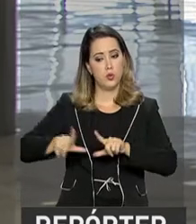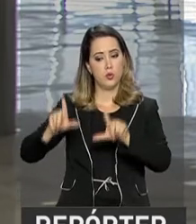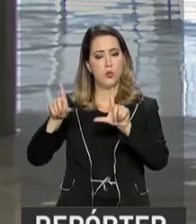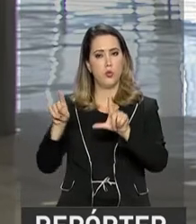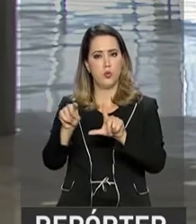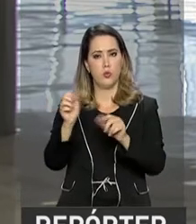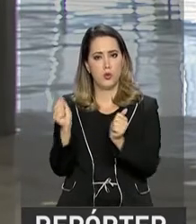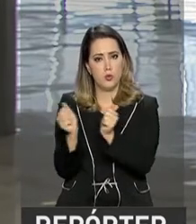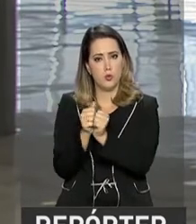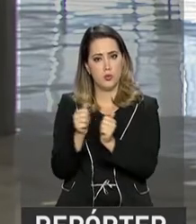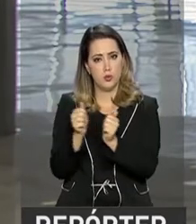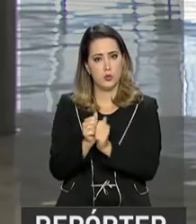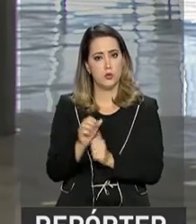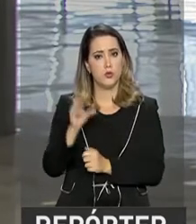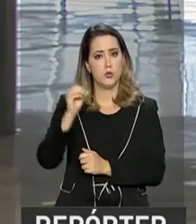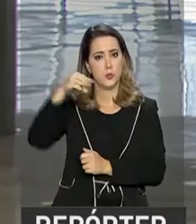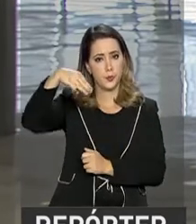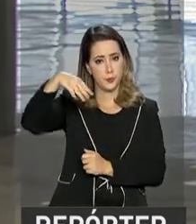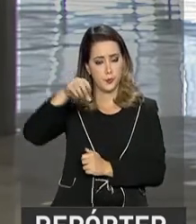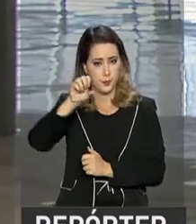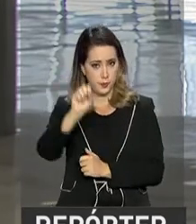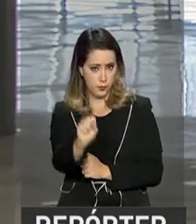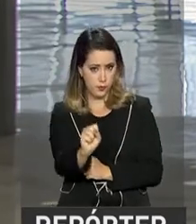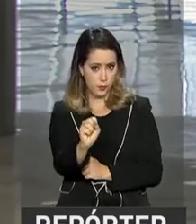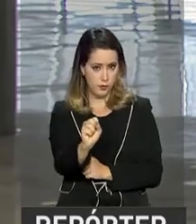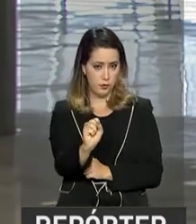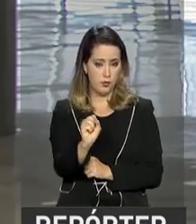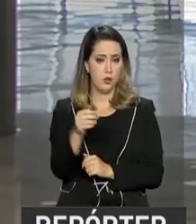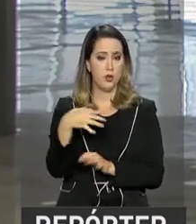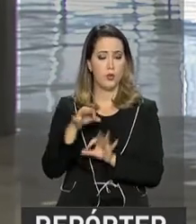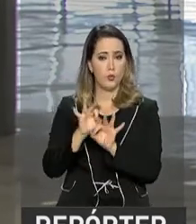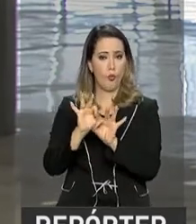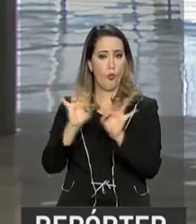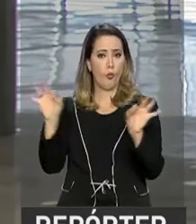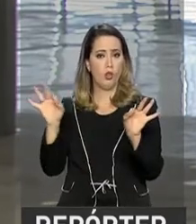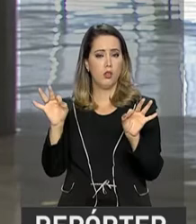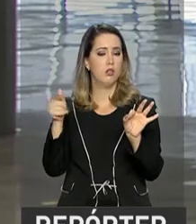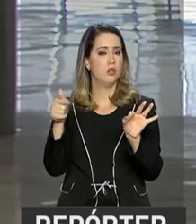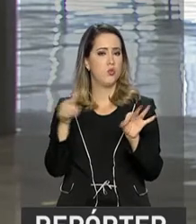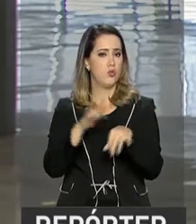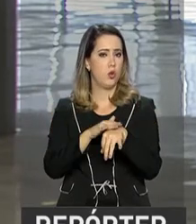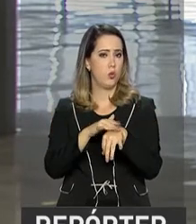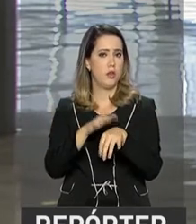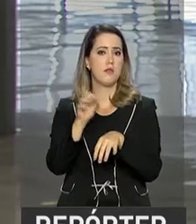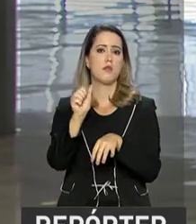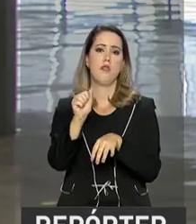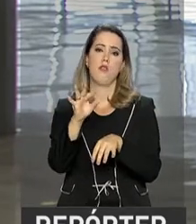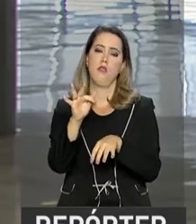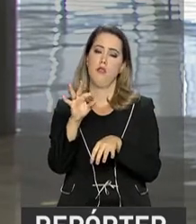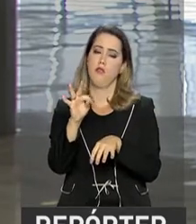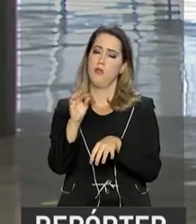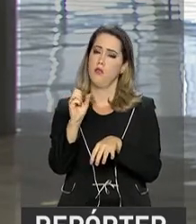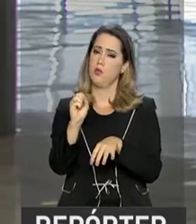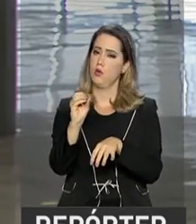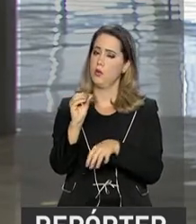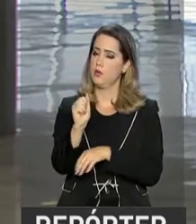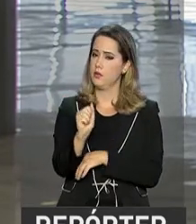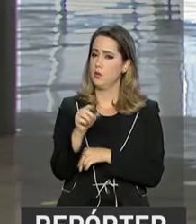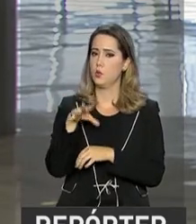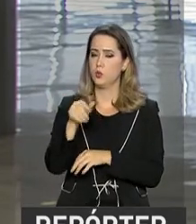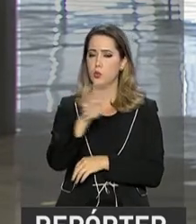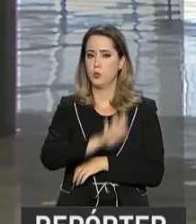à organização mundial de saúde animal de imunização total contra a febre aftosa em todo o território